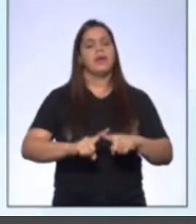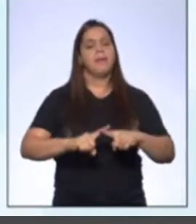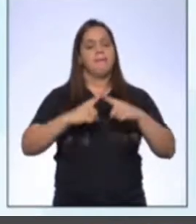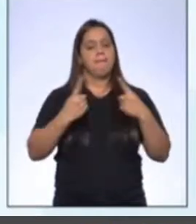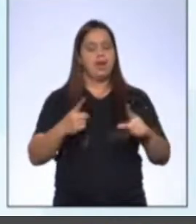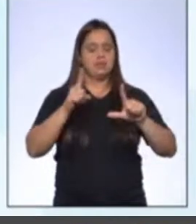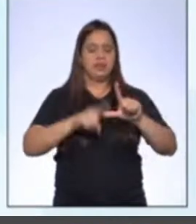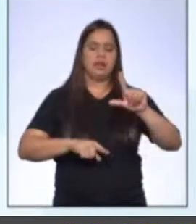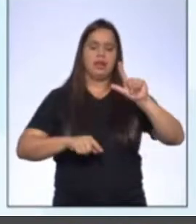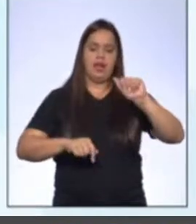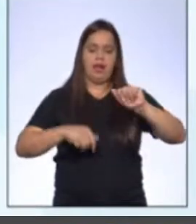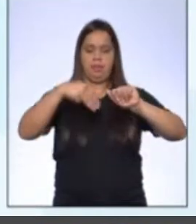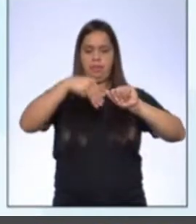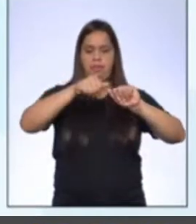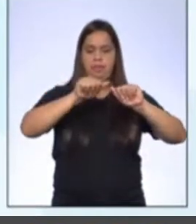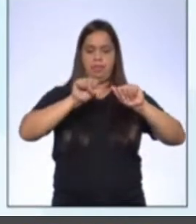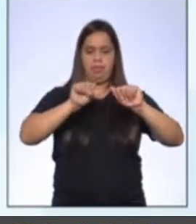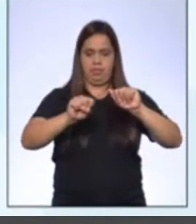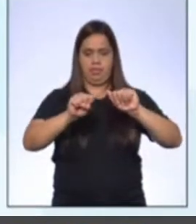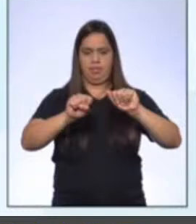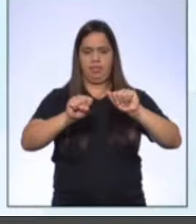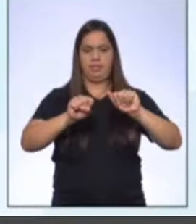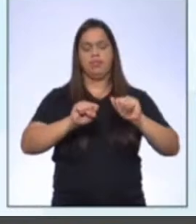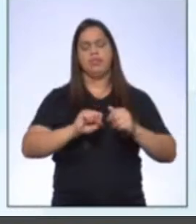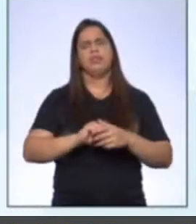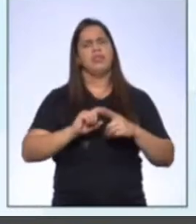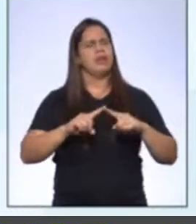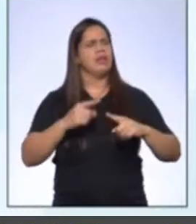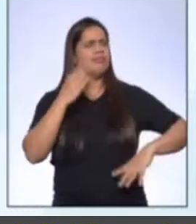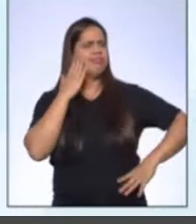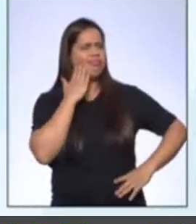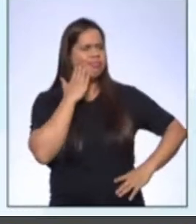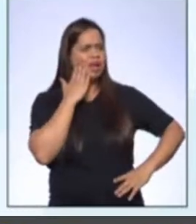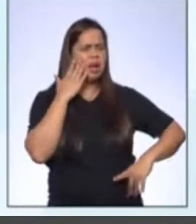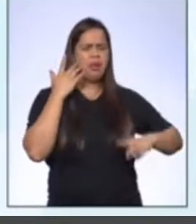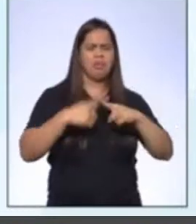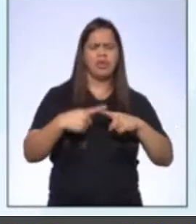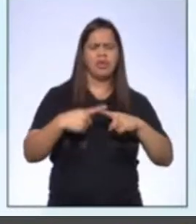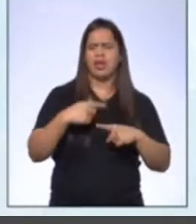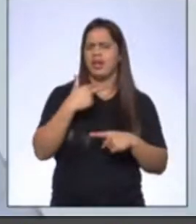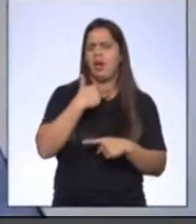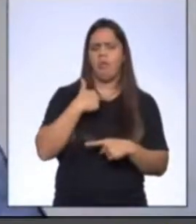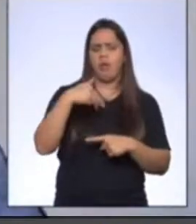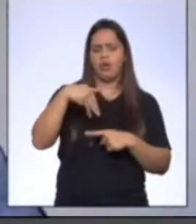Mas, alternativa A. Ele fala assim, poxa, mas por que não pode ser novamente?